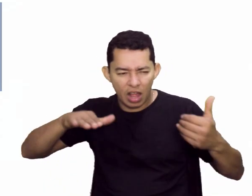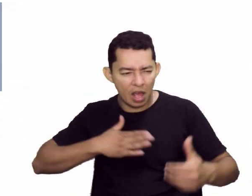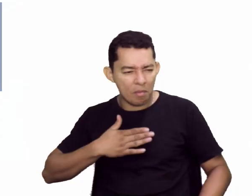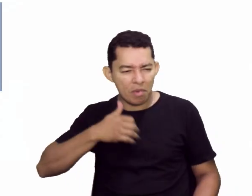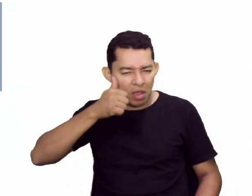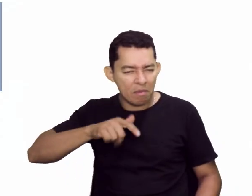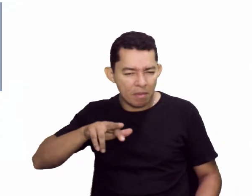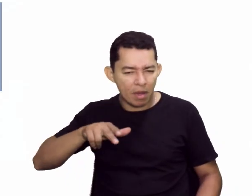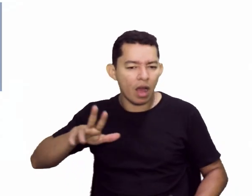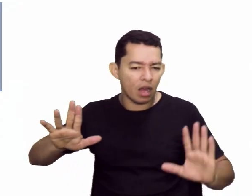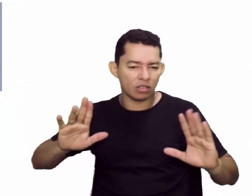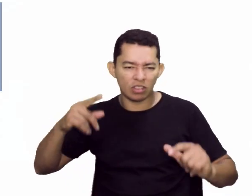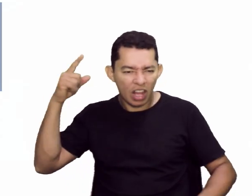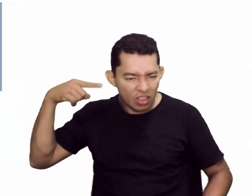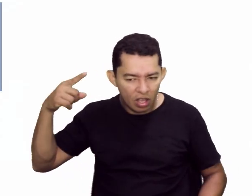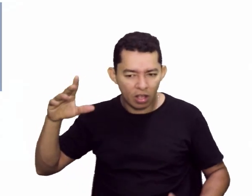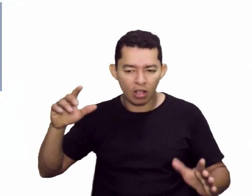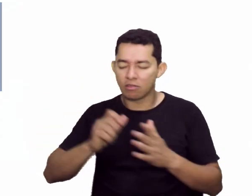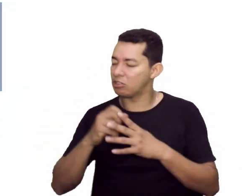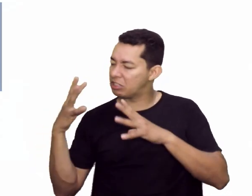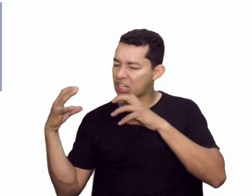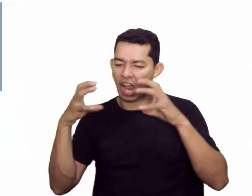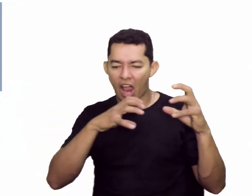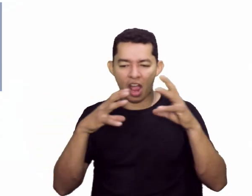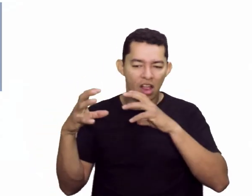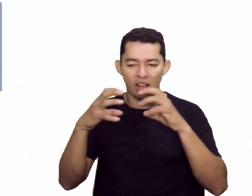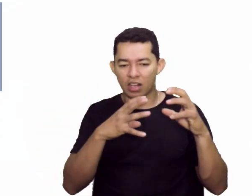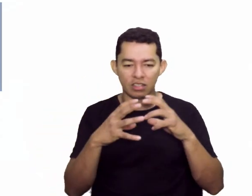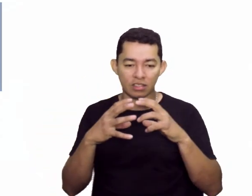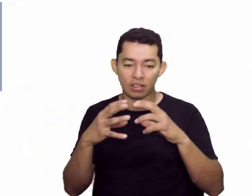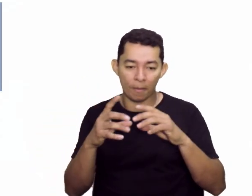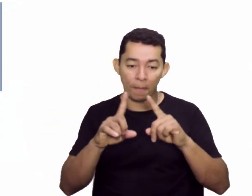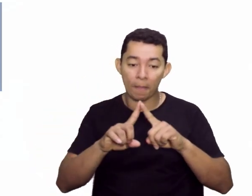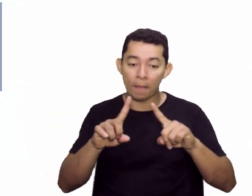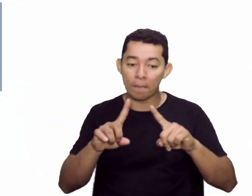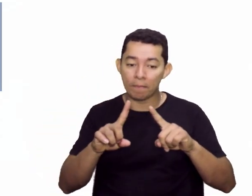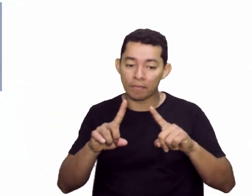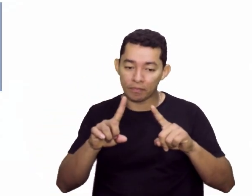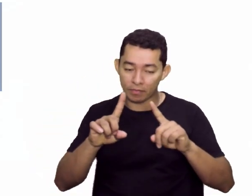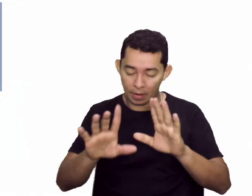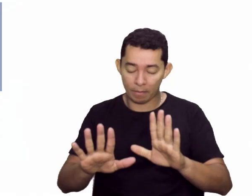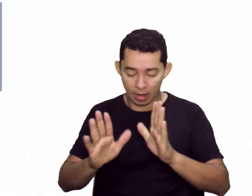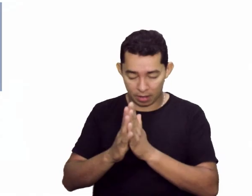a complicação da briga, dá um supapo, não sei o que, vai lá. Mas aí ele